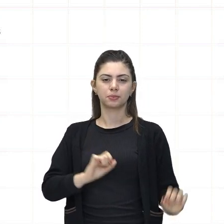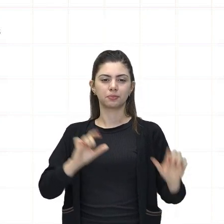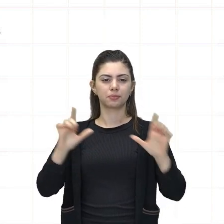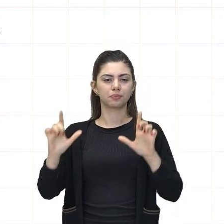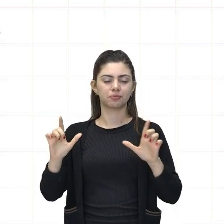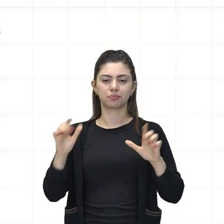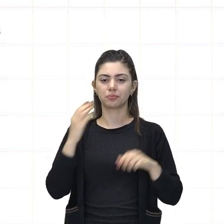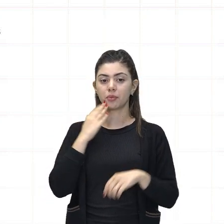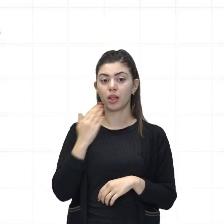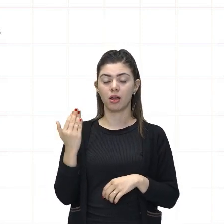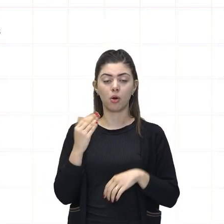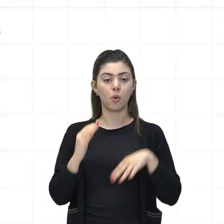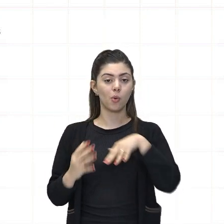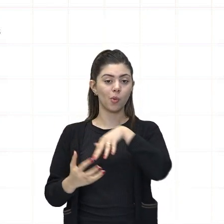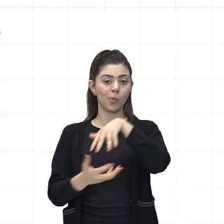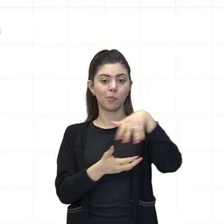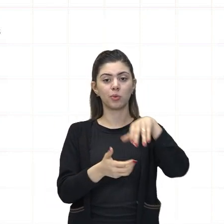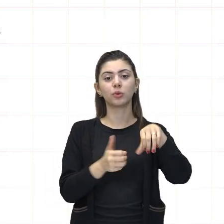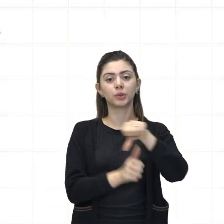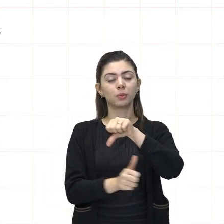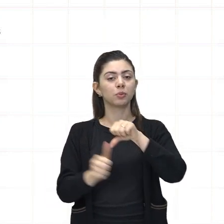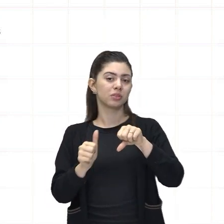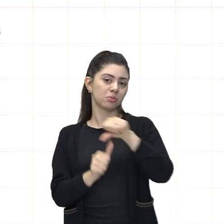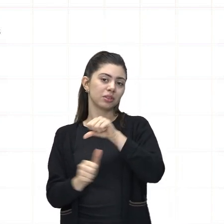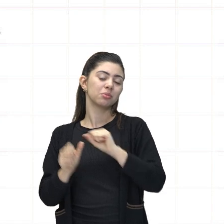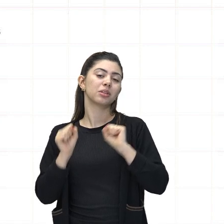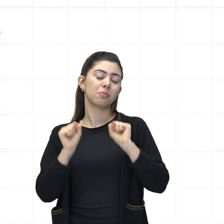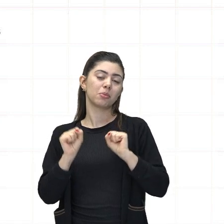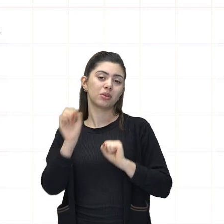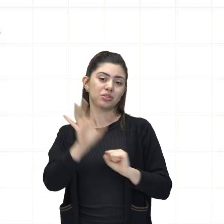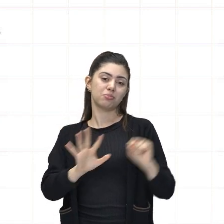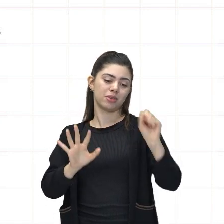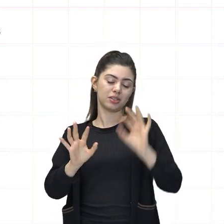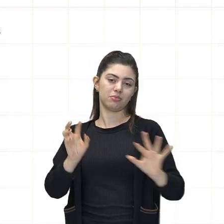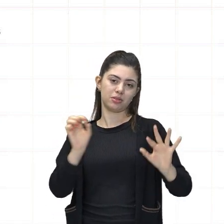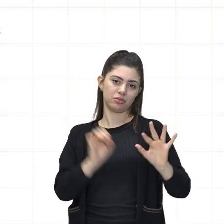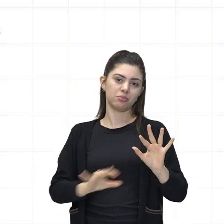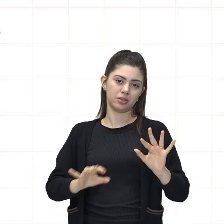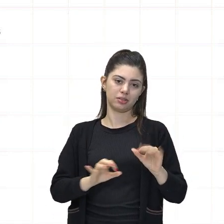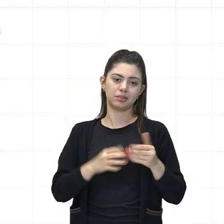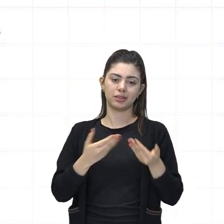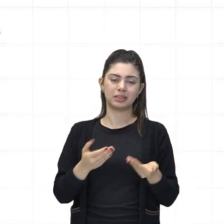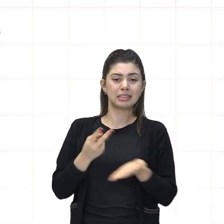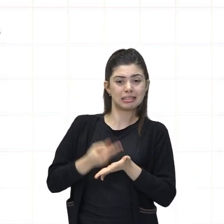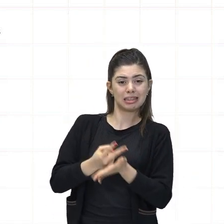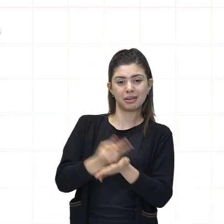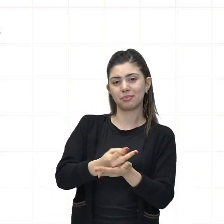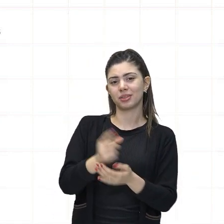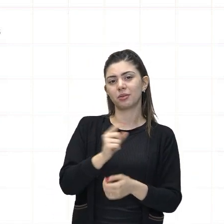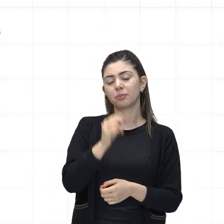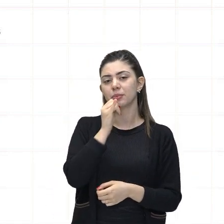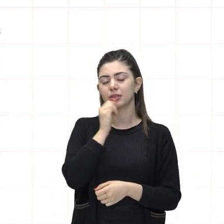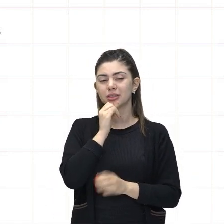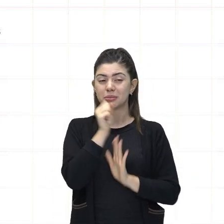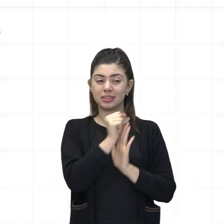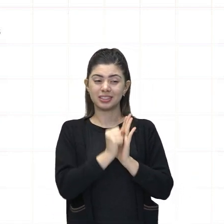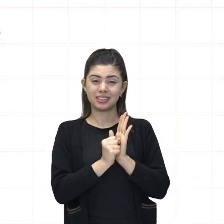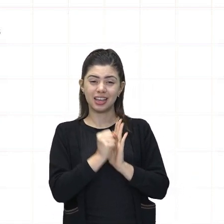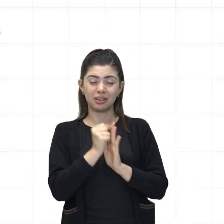é imutável, os territórios eles não são para sempre, né? Imaginem, há séculos atrás, o